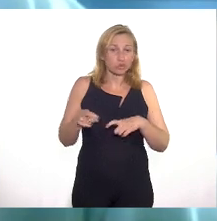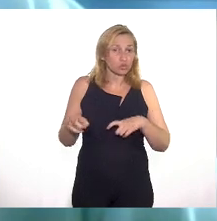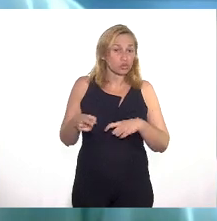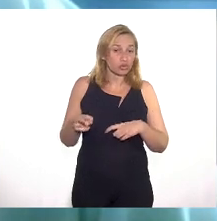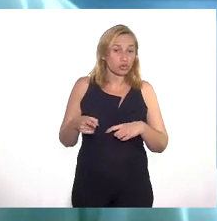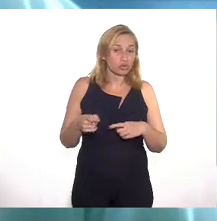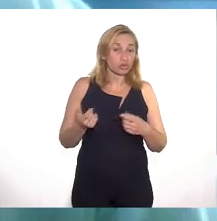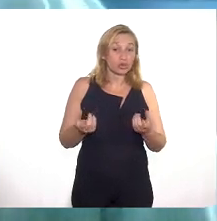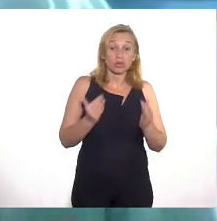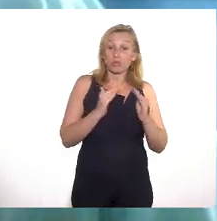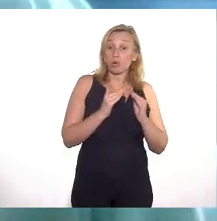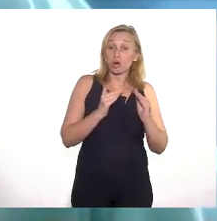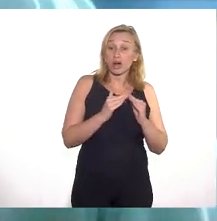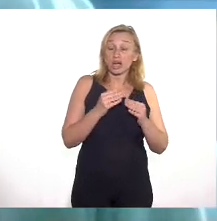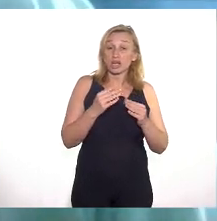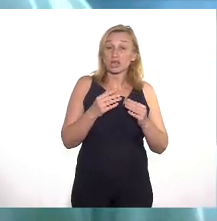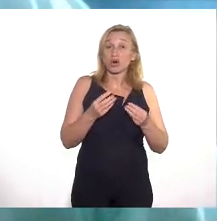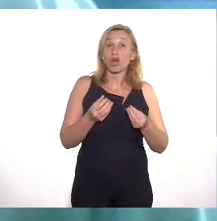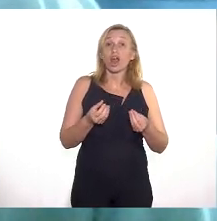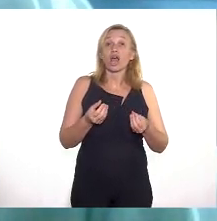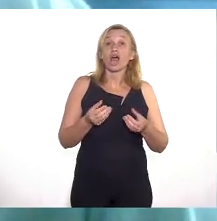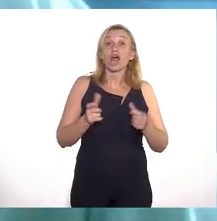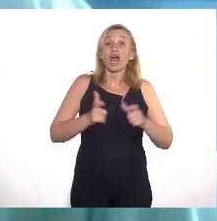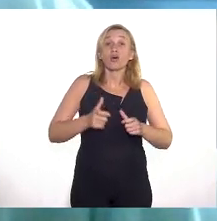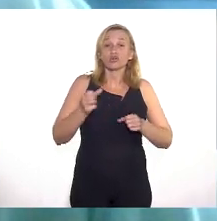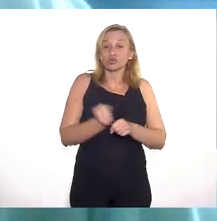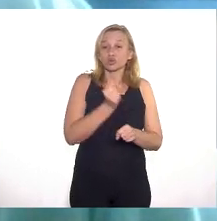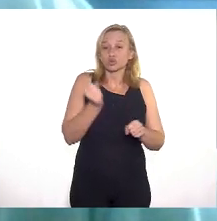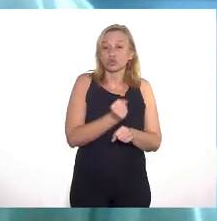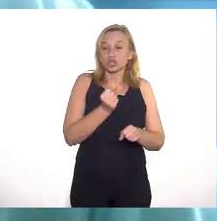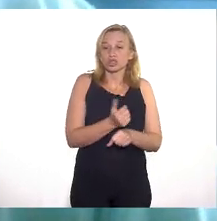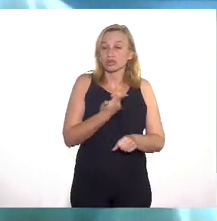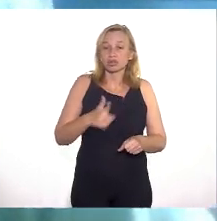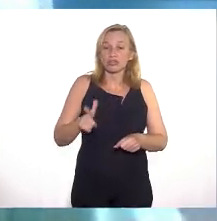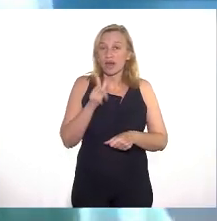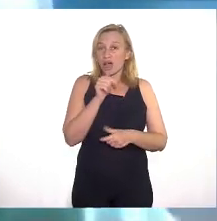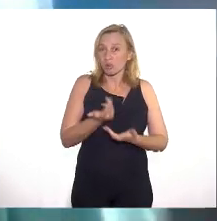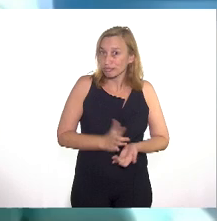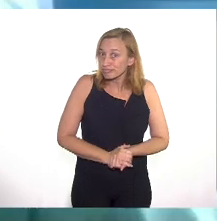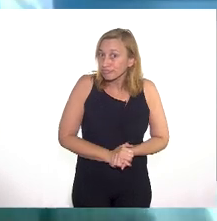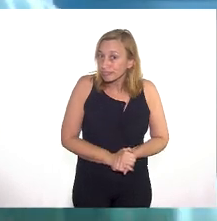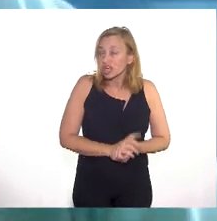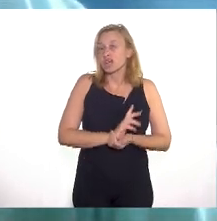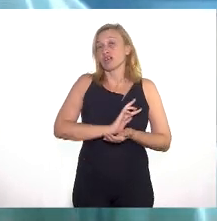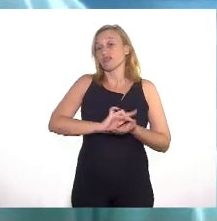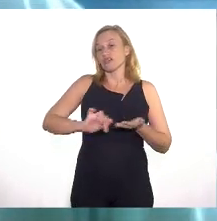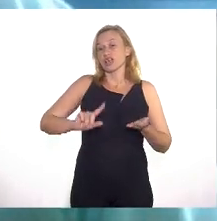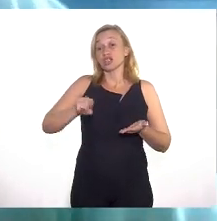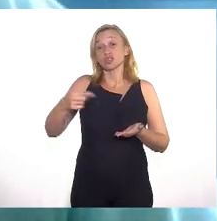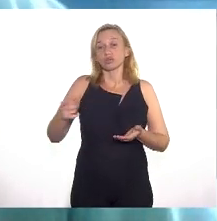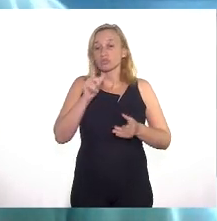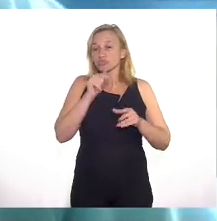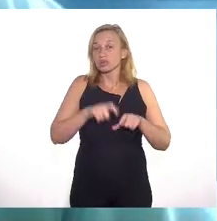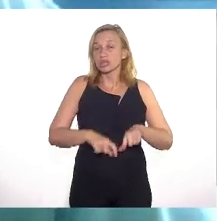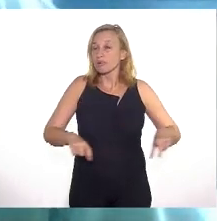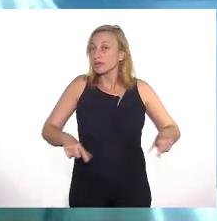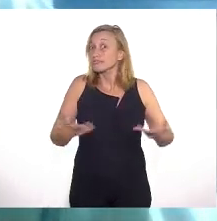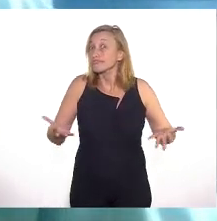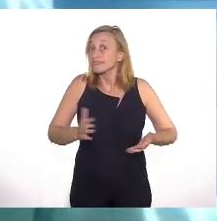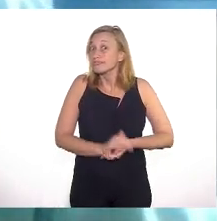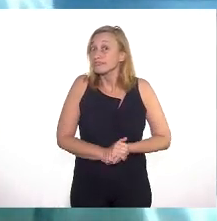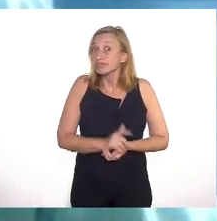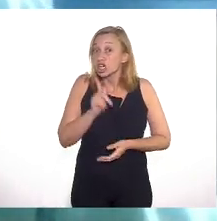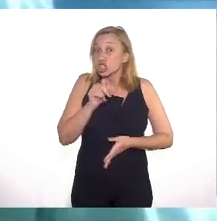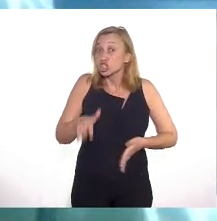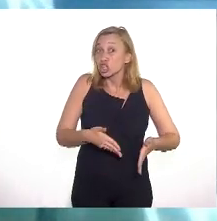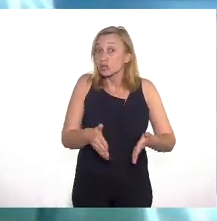Comissão de Habitação. Aonde fazer habitação para não ser inundada? Está aí várias outras. Saneamento. Esses